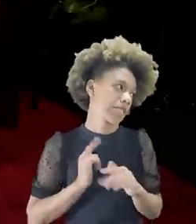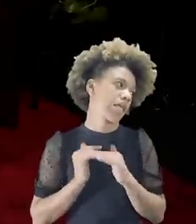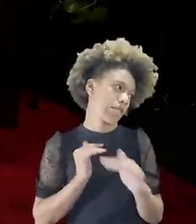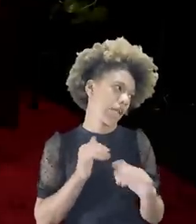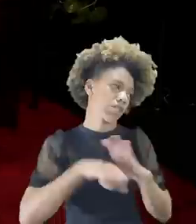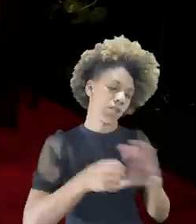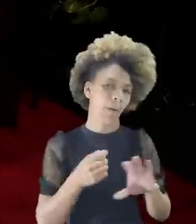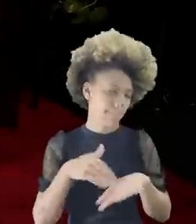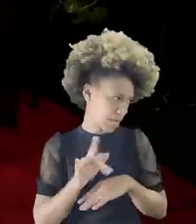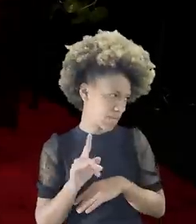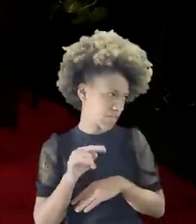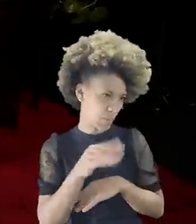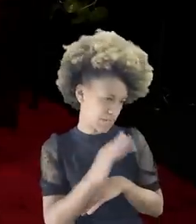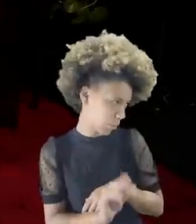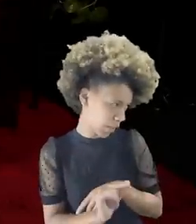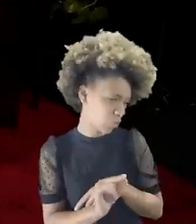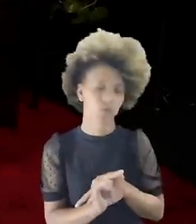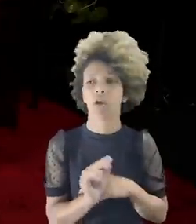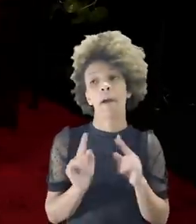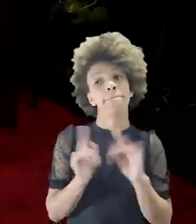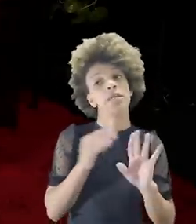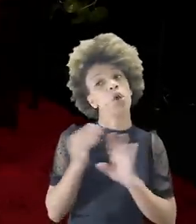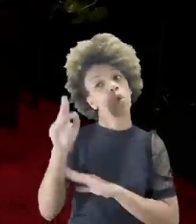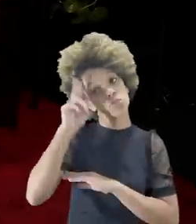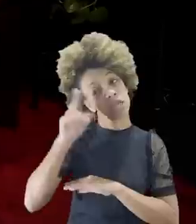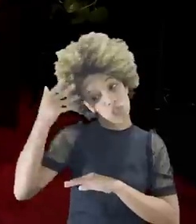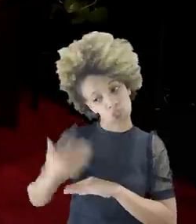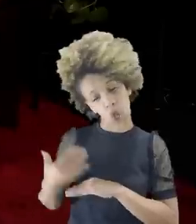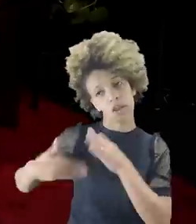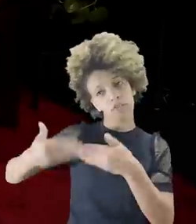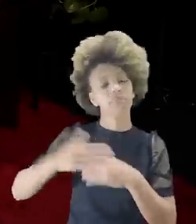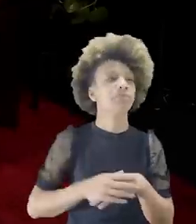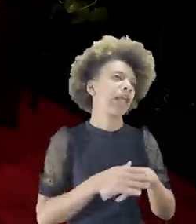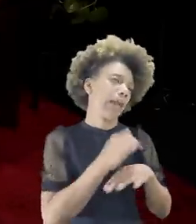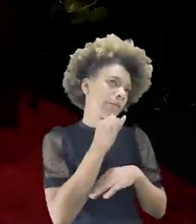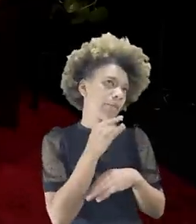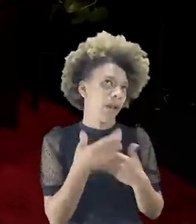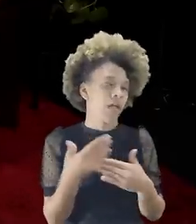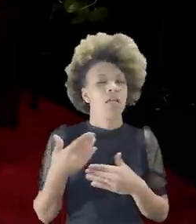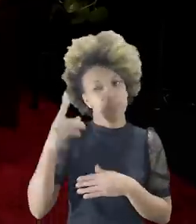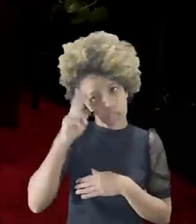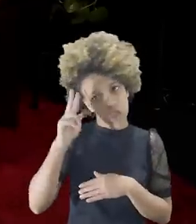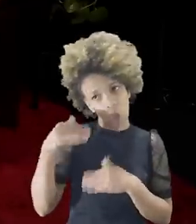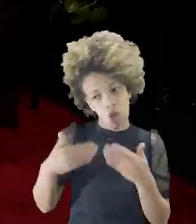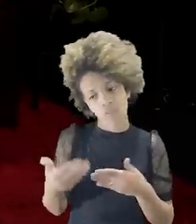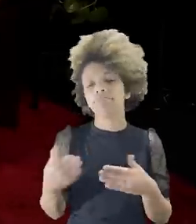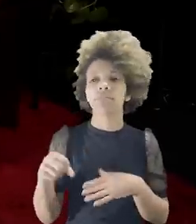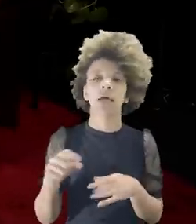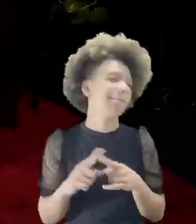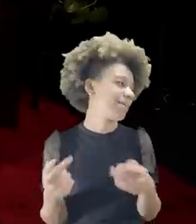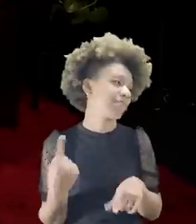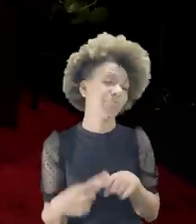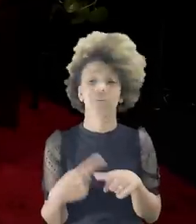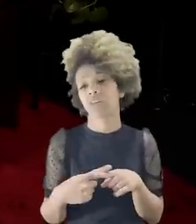eles têm mais tradição no basquete que nós ou não ao longo da história não da história é essa galera que jogar